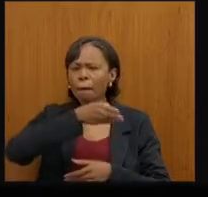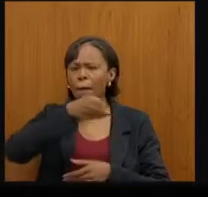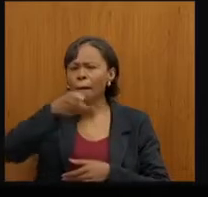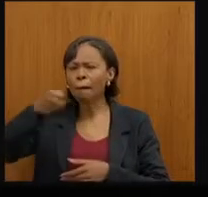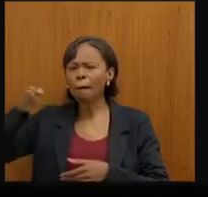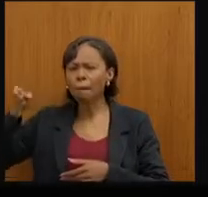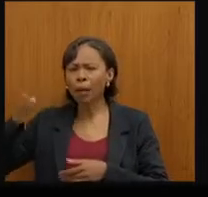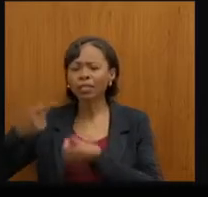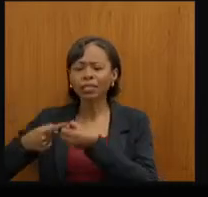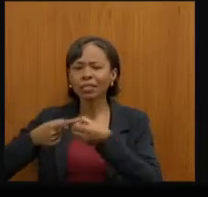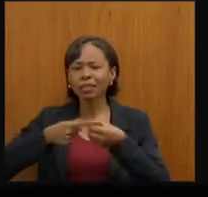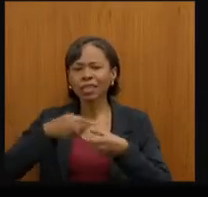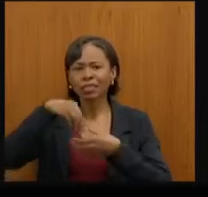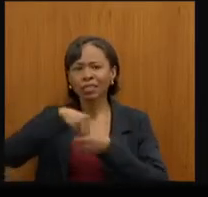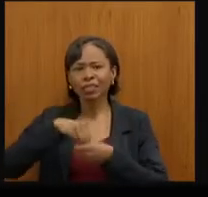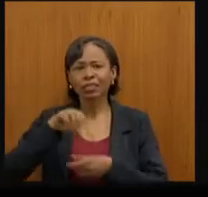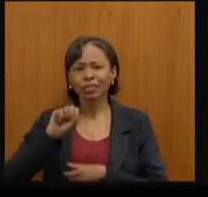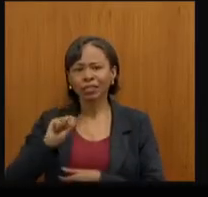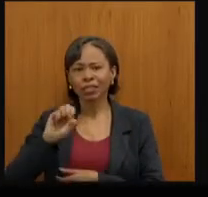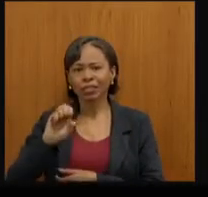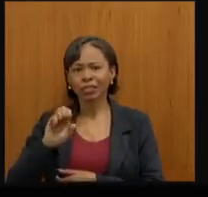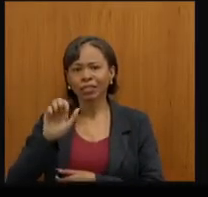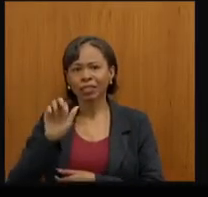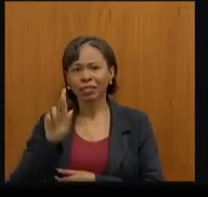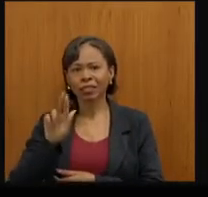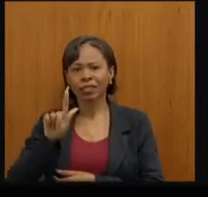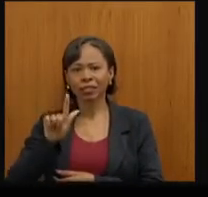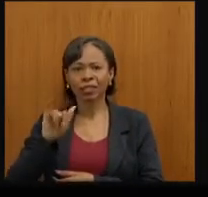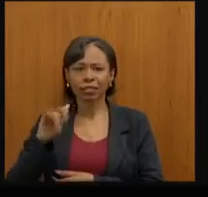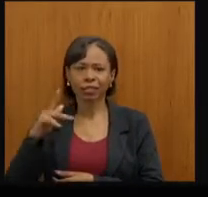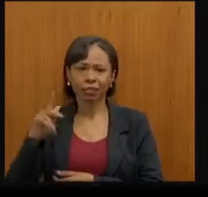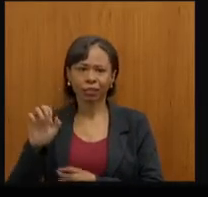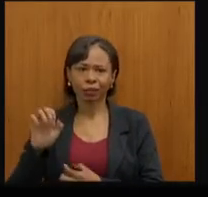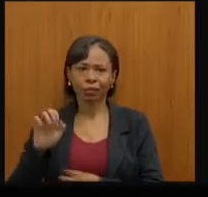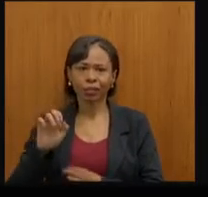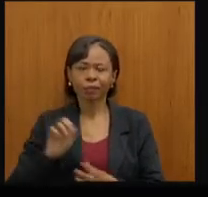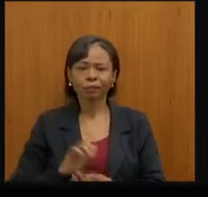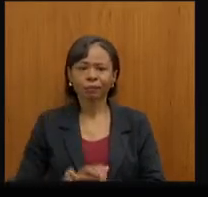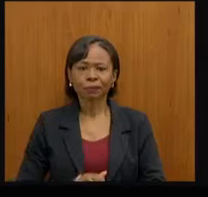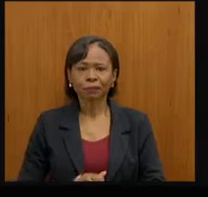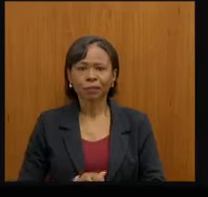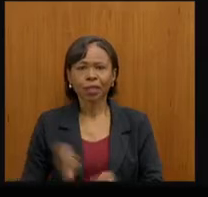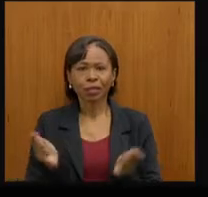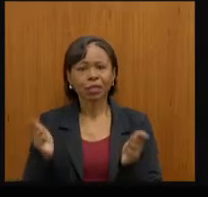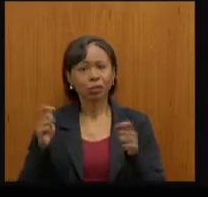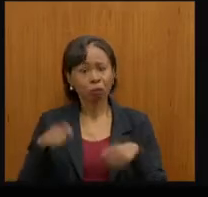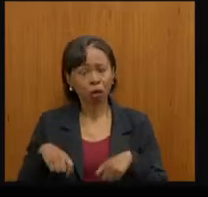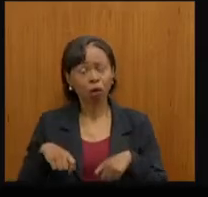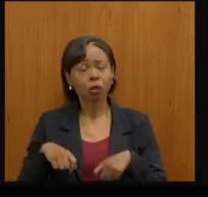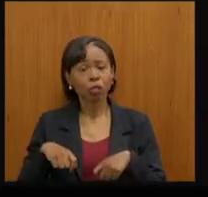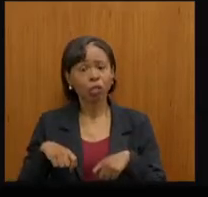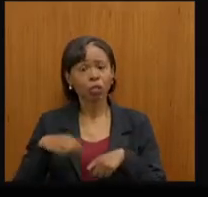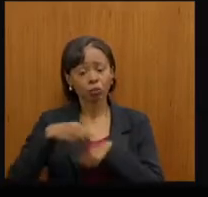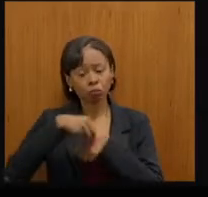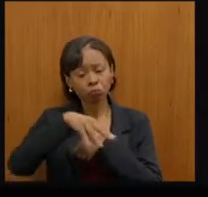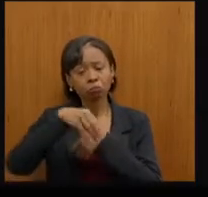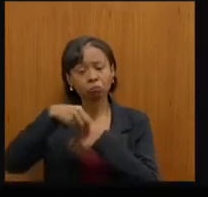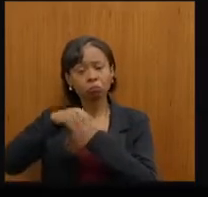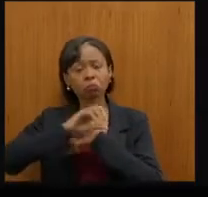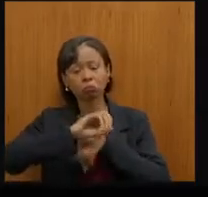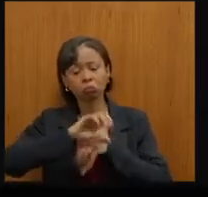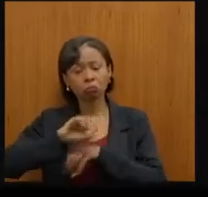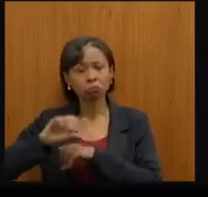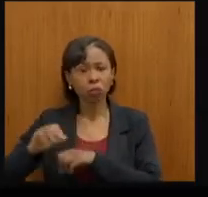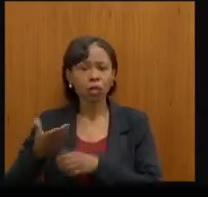de Sergipe então assim a gente precisa levar isso sim estudar na verdade aí gente eu acho que eu